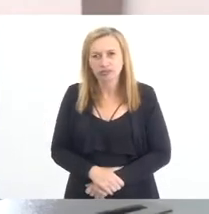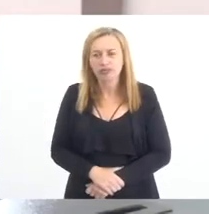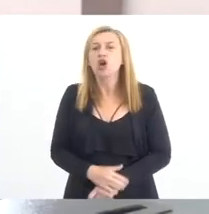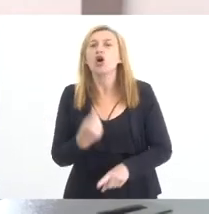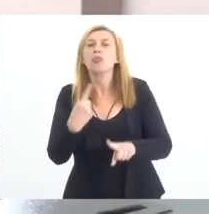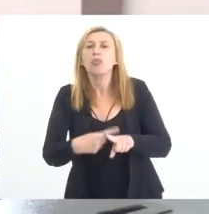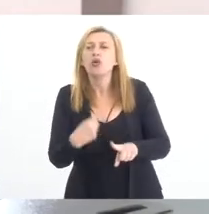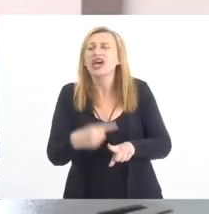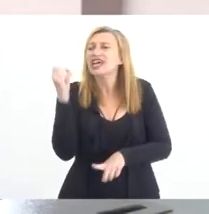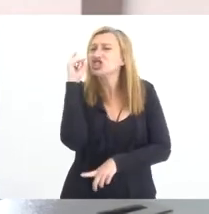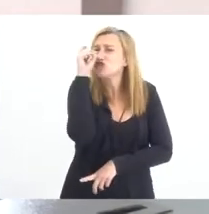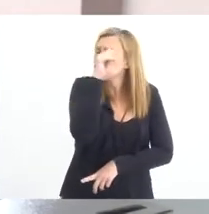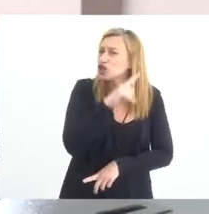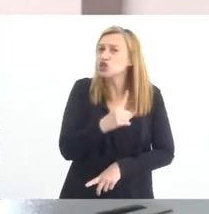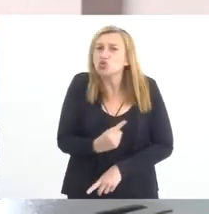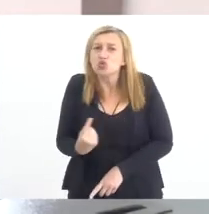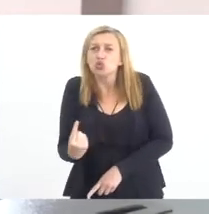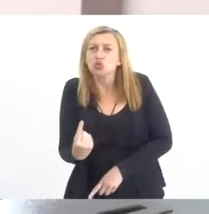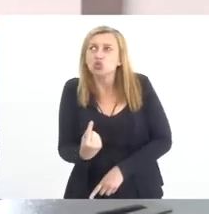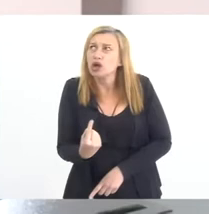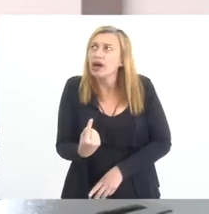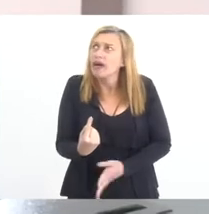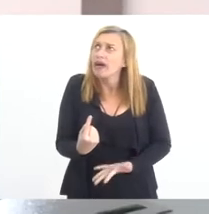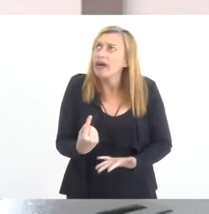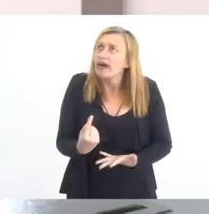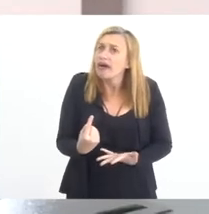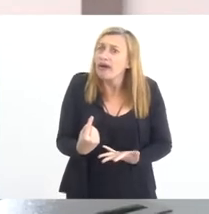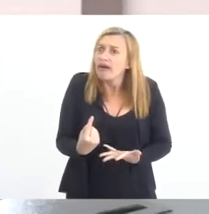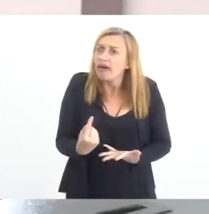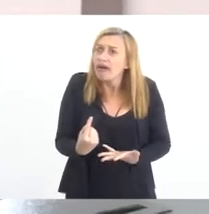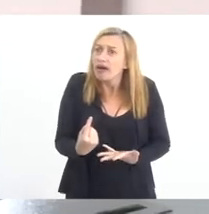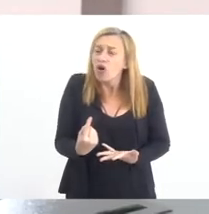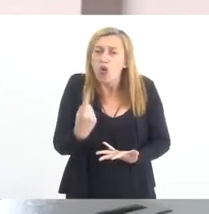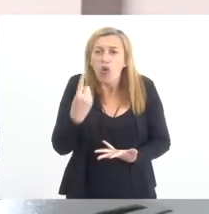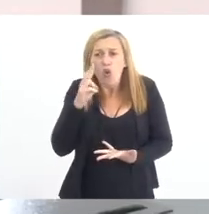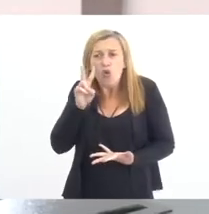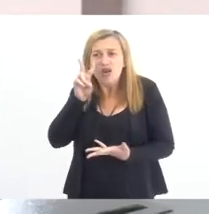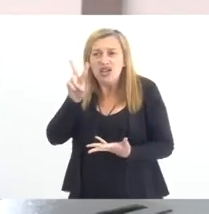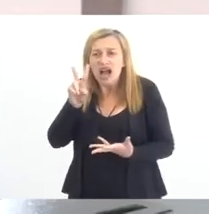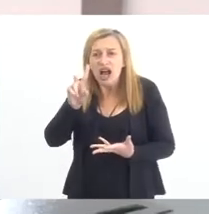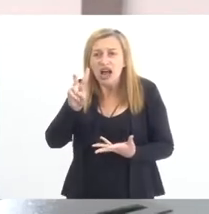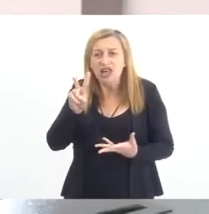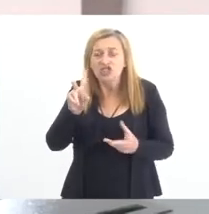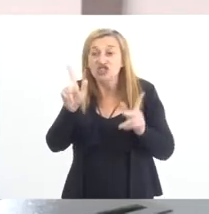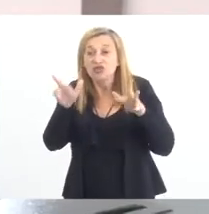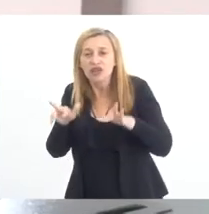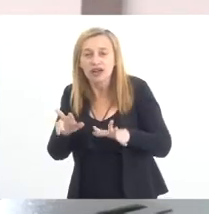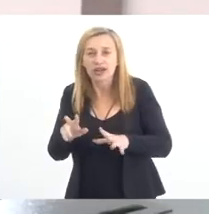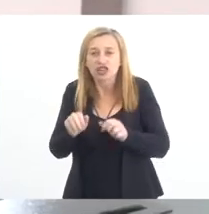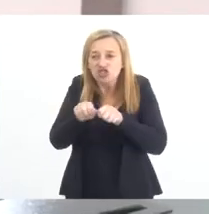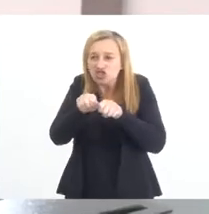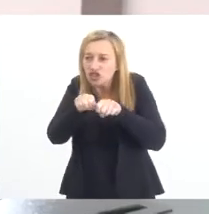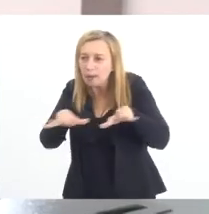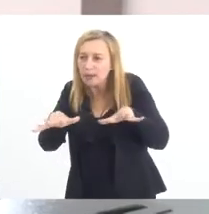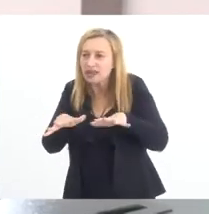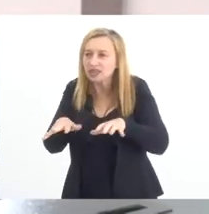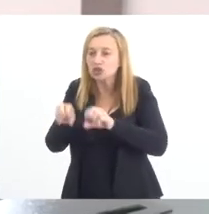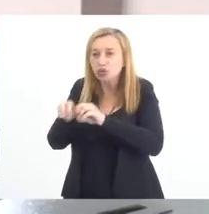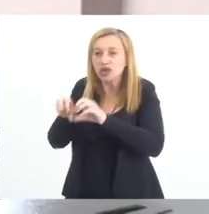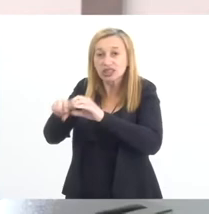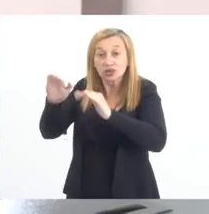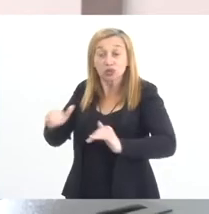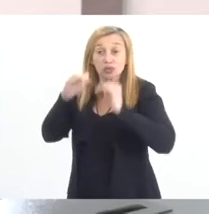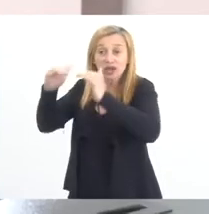Porque é tão difícil a gente olhar com outro olhar de ampliação do ensino